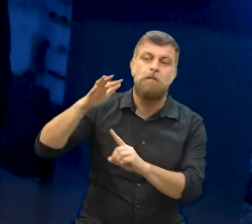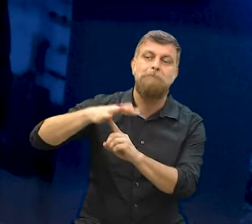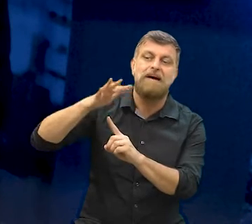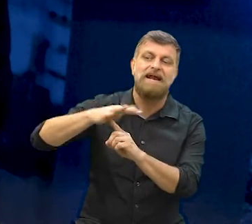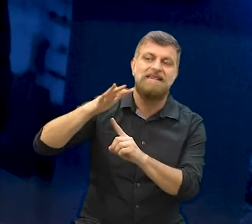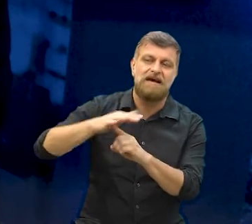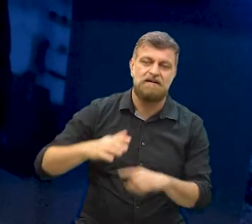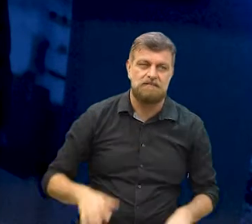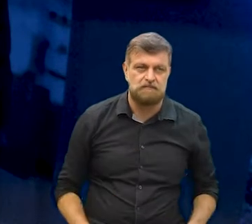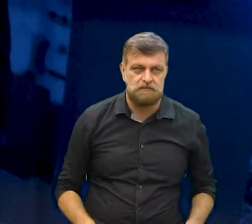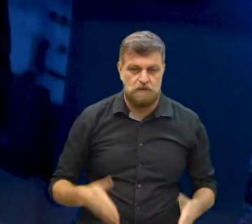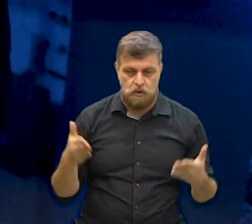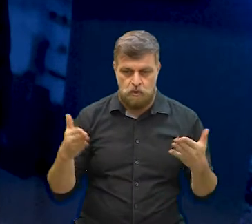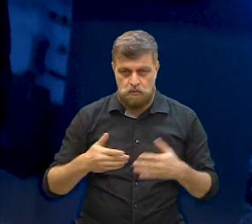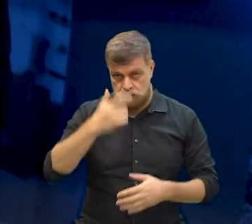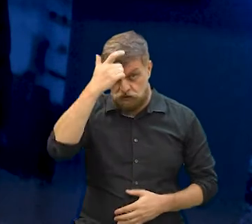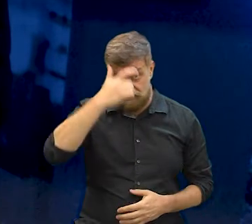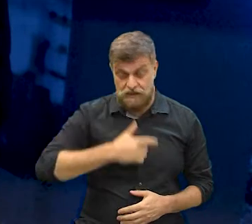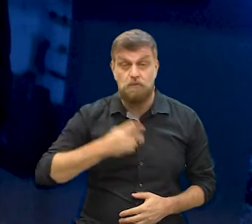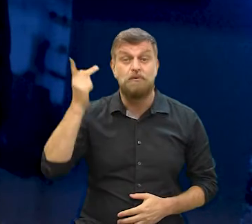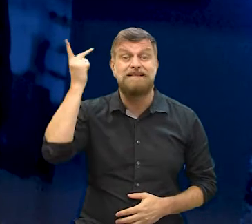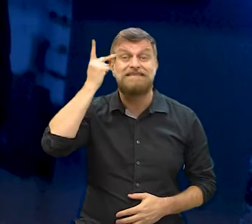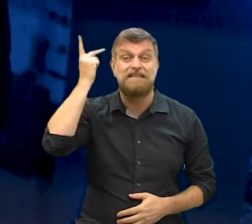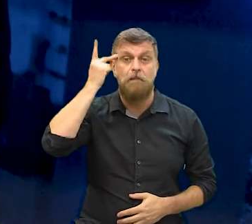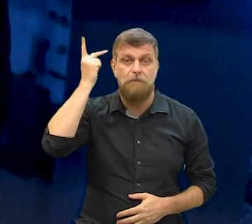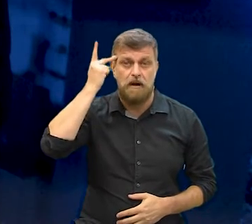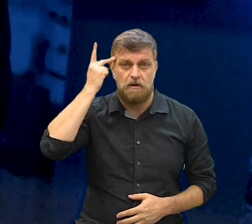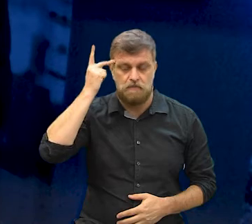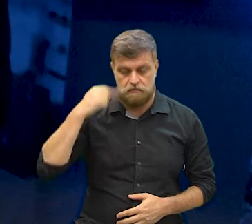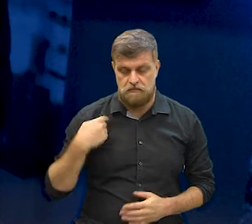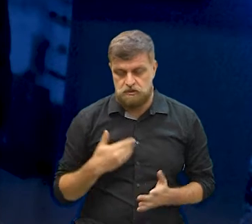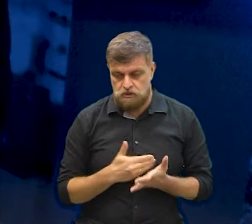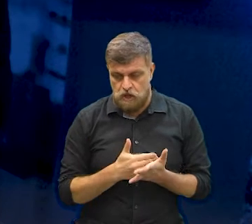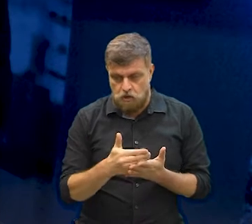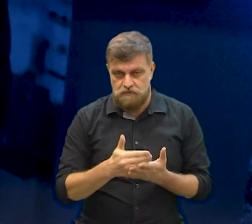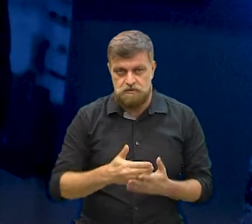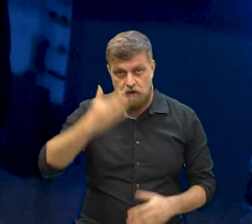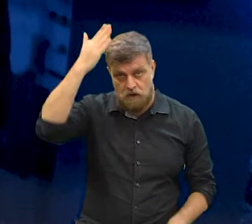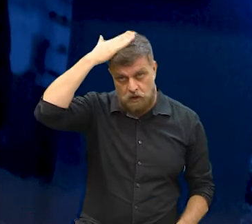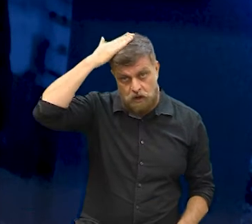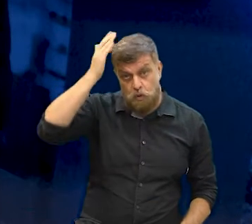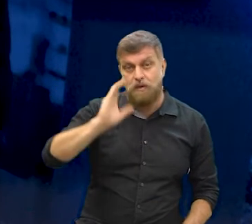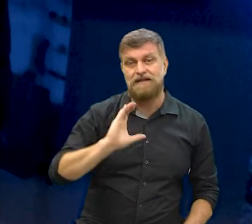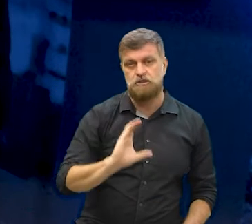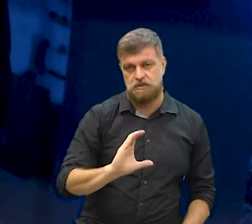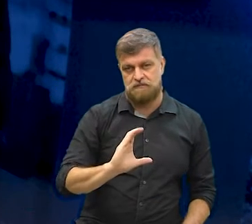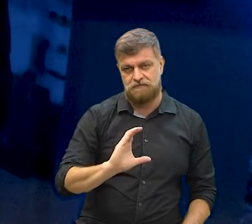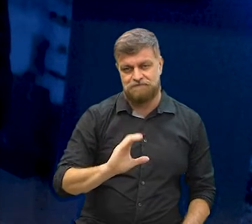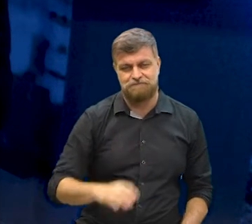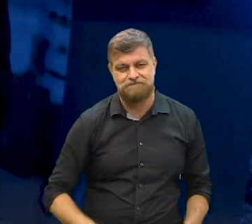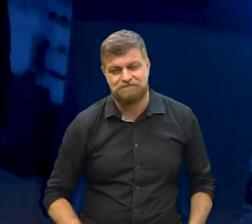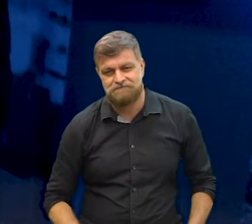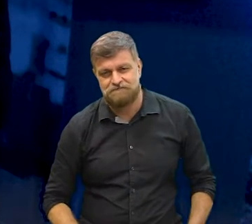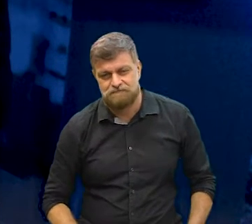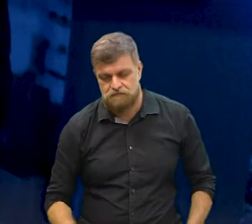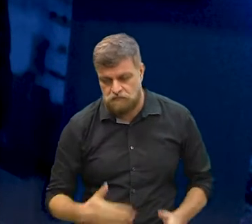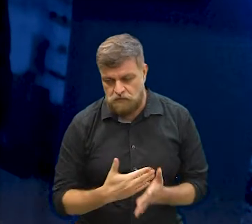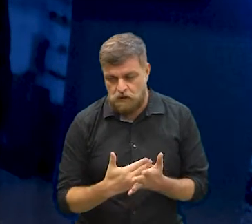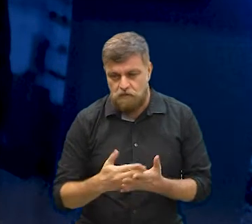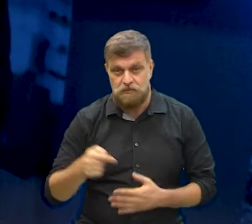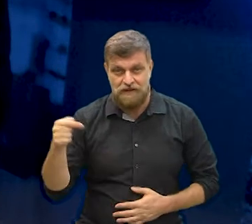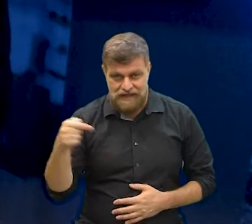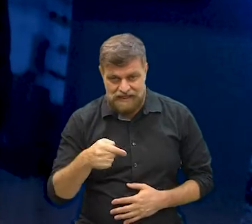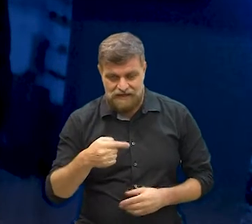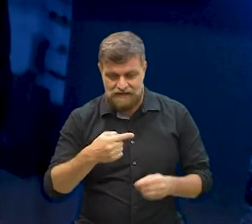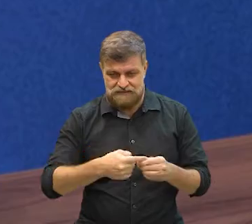Paraná? Hoje eu moro em São Paulo, mas nós começamos em Curitiba. Tá certo. Então você